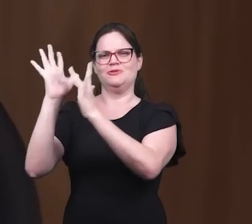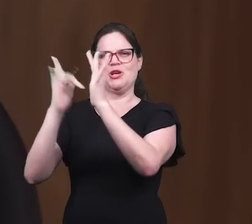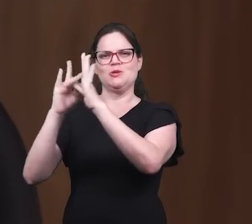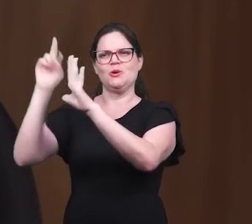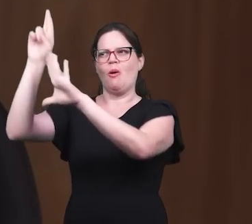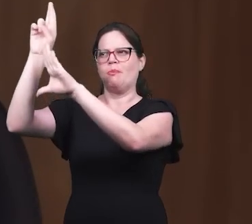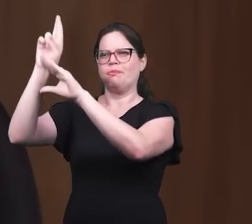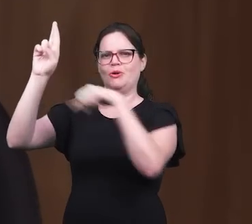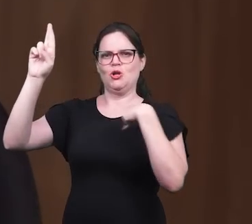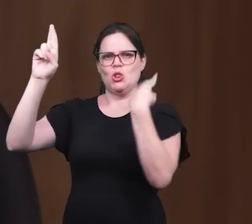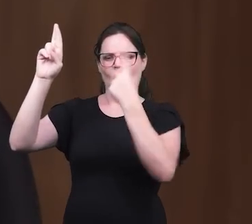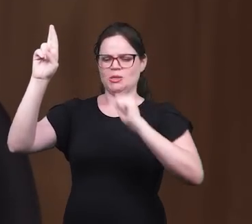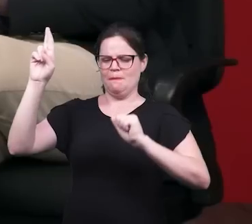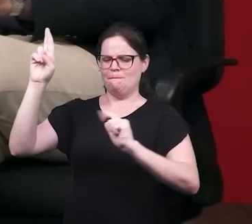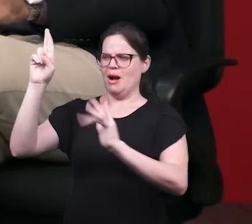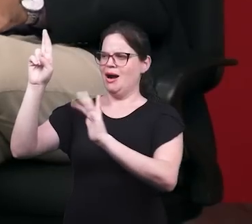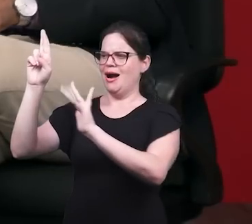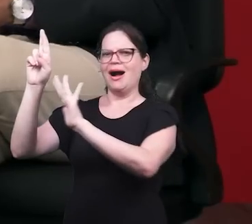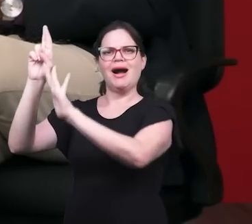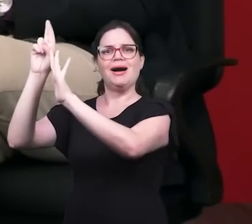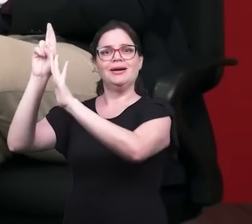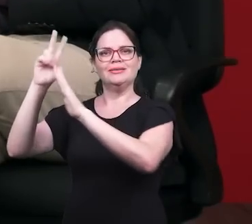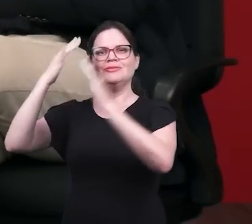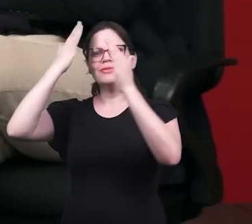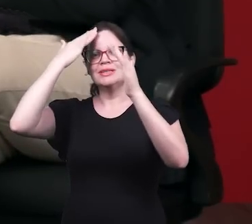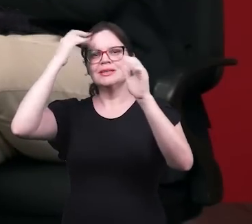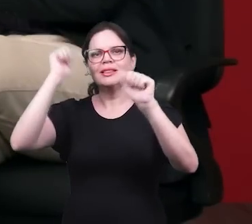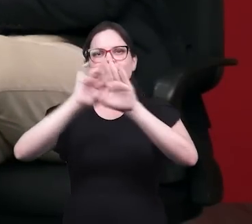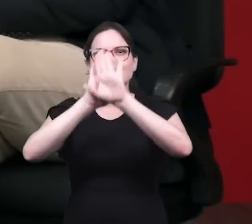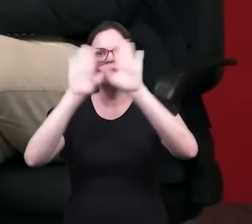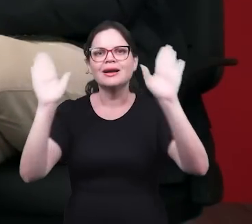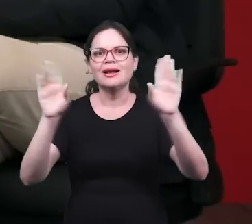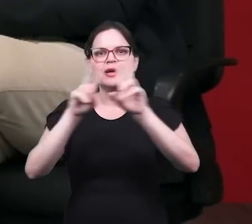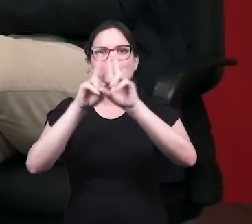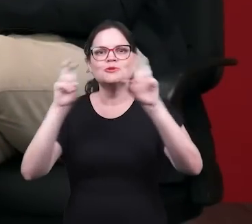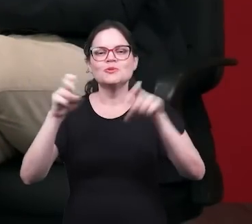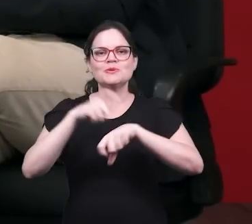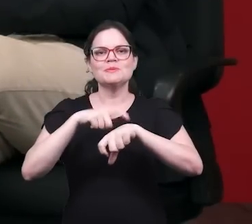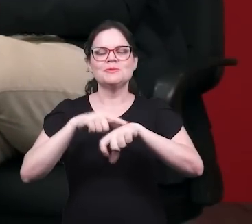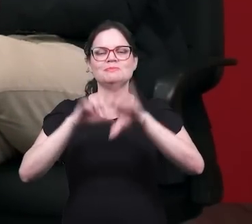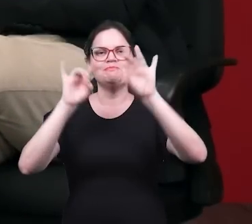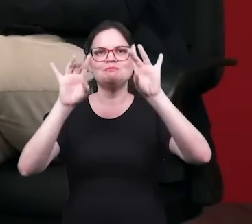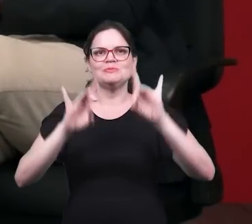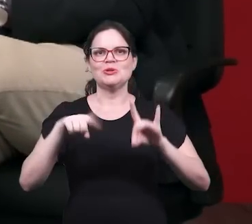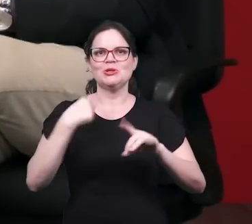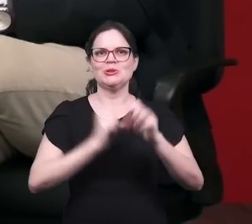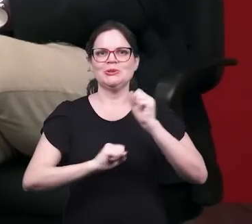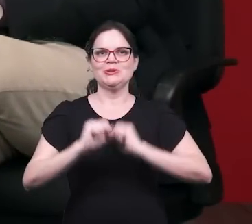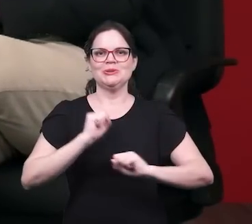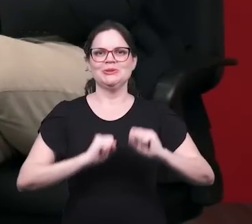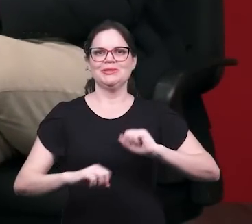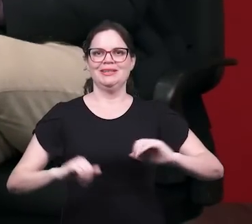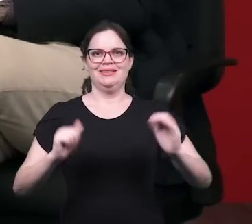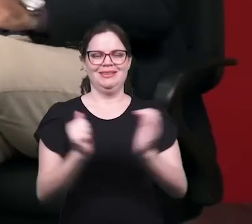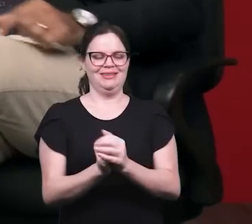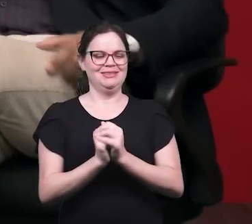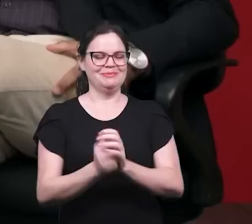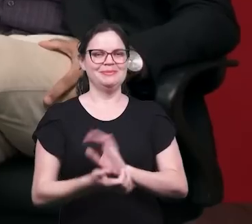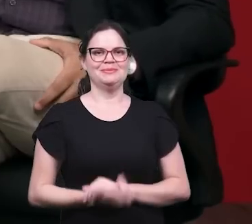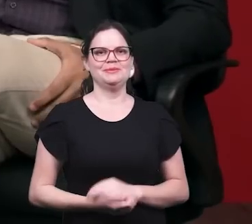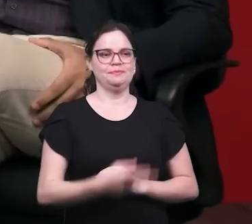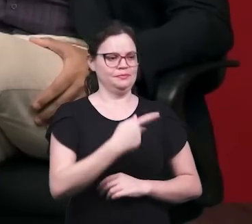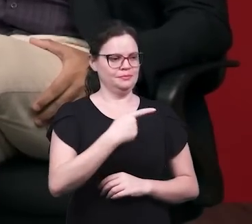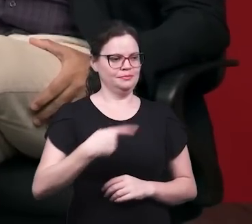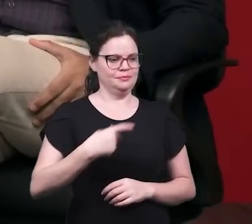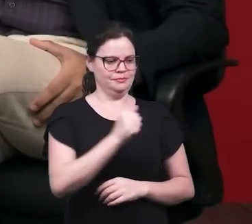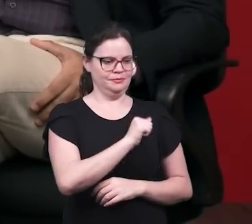ares. Assim é o esclarecimento a respeito desse momento tão esperado pela igreja fiel. Amém. Pastor